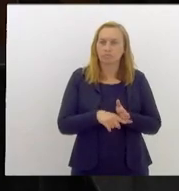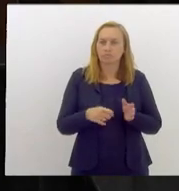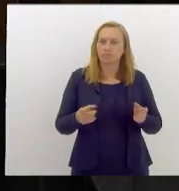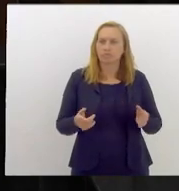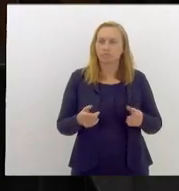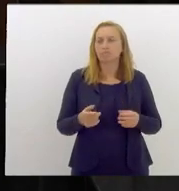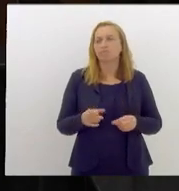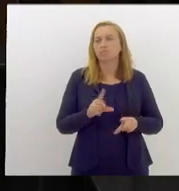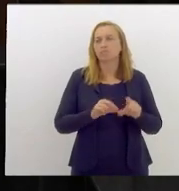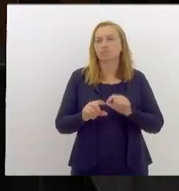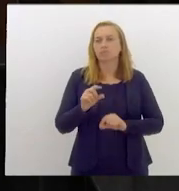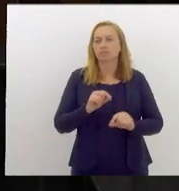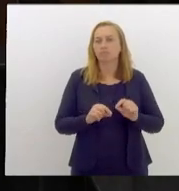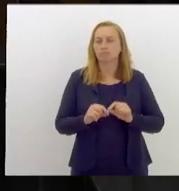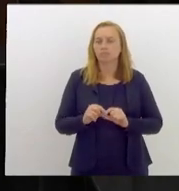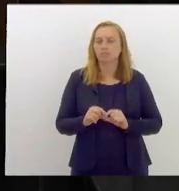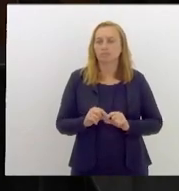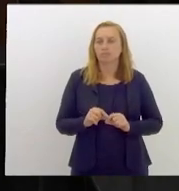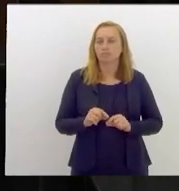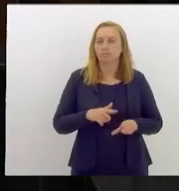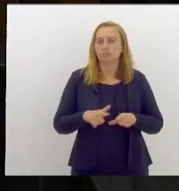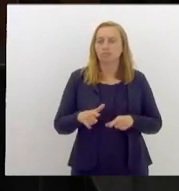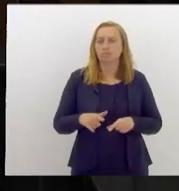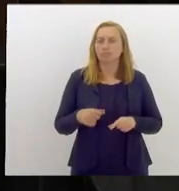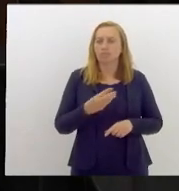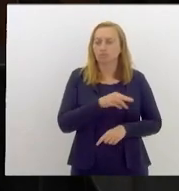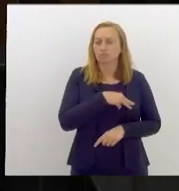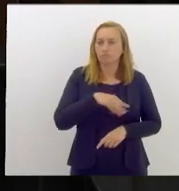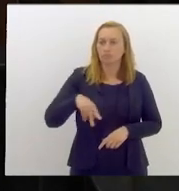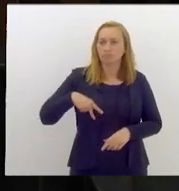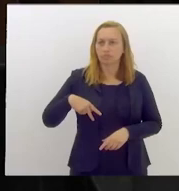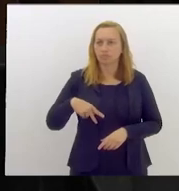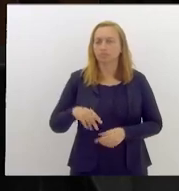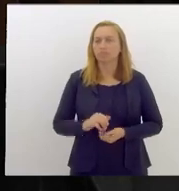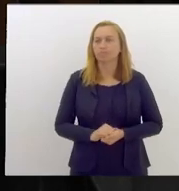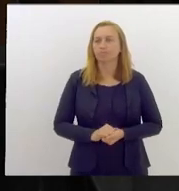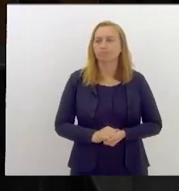seletivo público que levou o Ministério Público